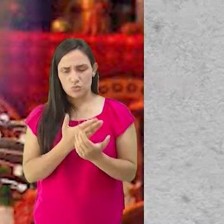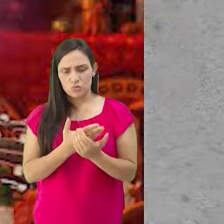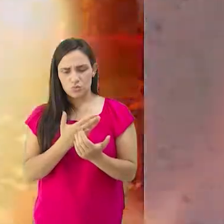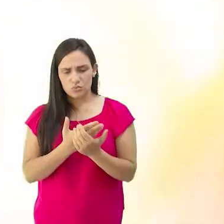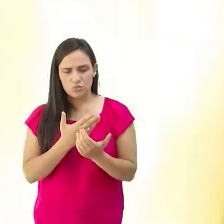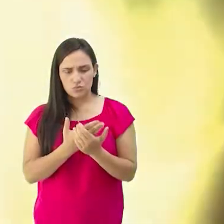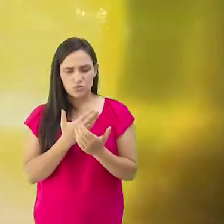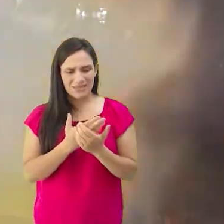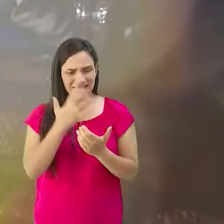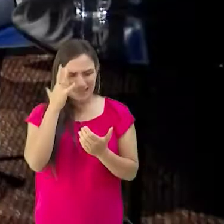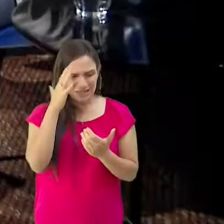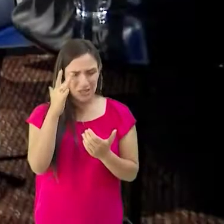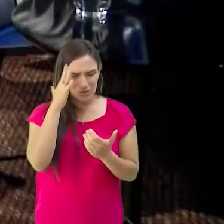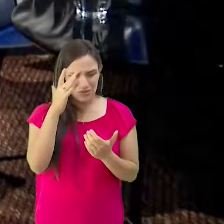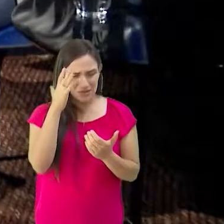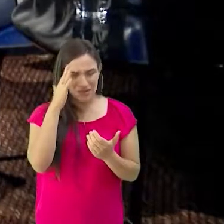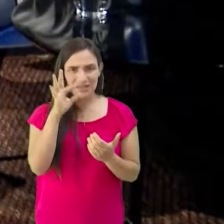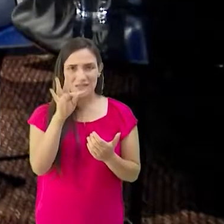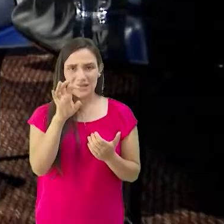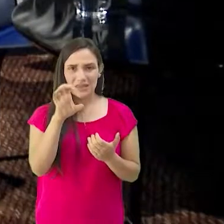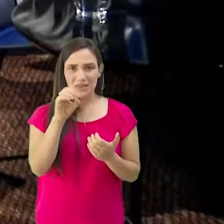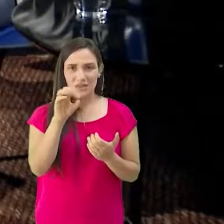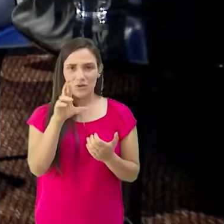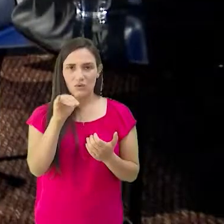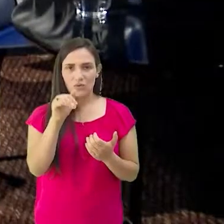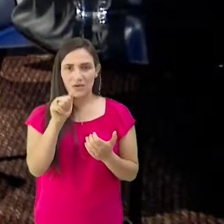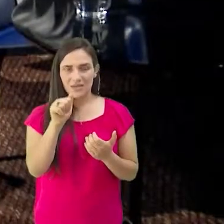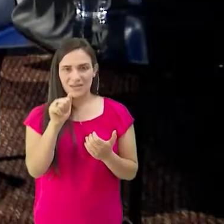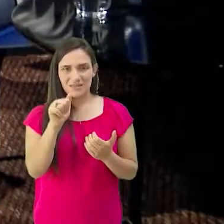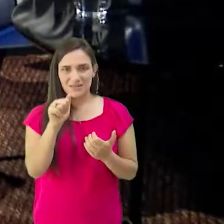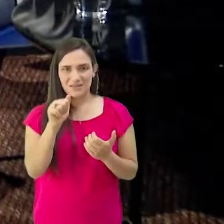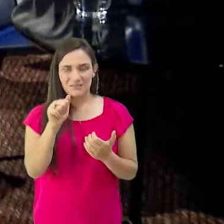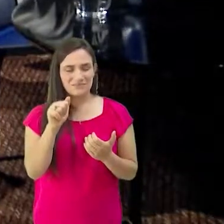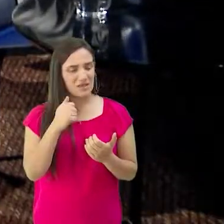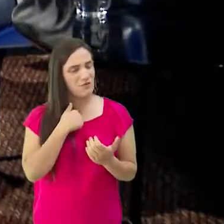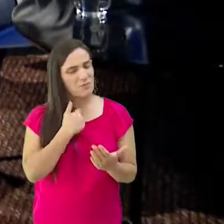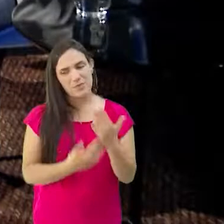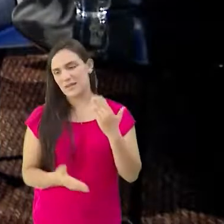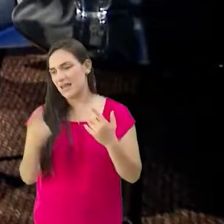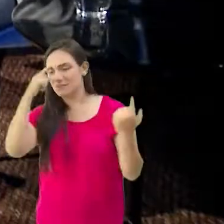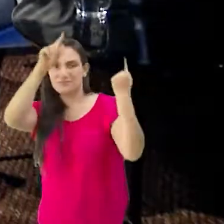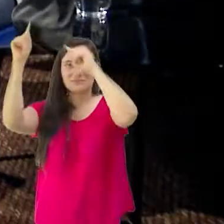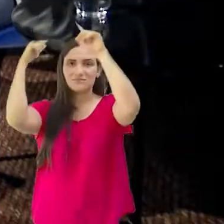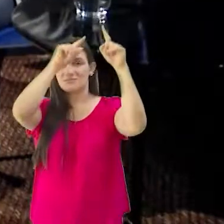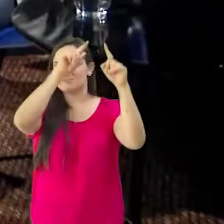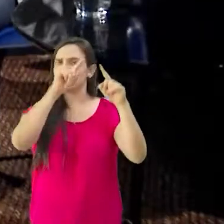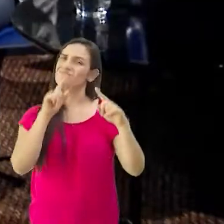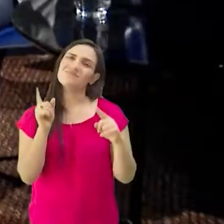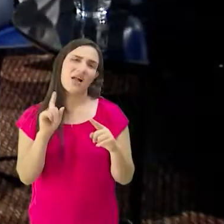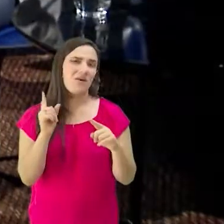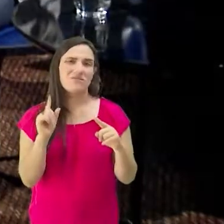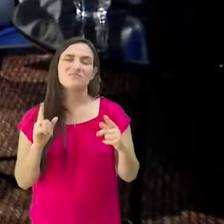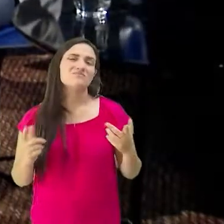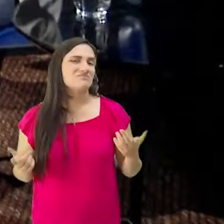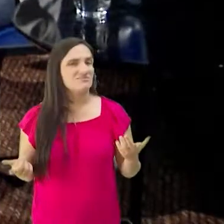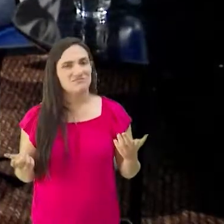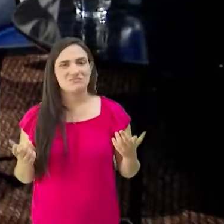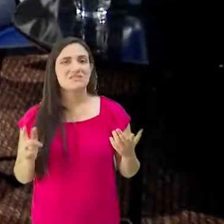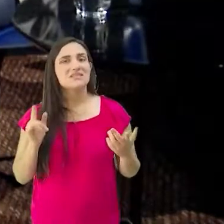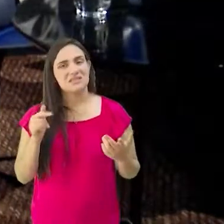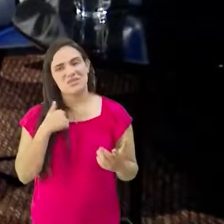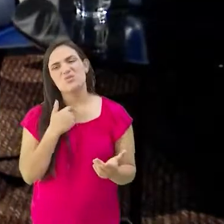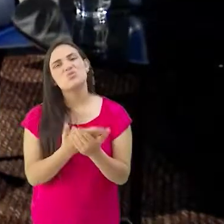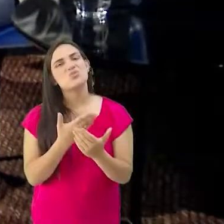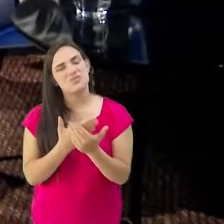minha criatividade. E dancei, né, velho? Porque devia ter estudado. Dançou em parte, porque, né? Mas eu teria muito